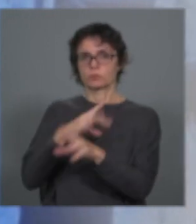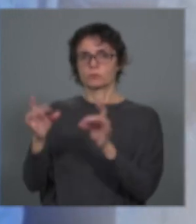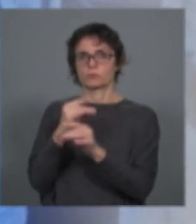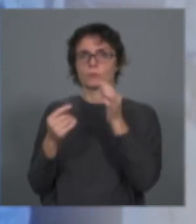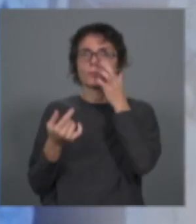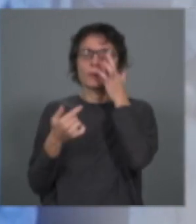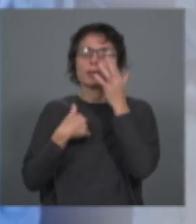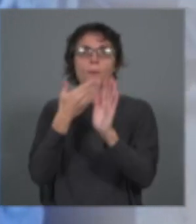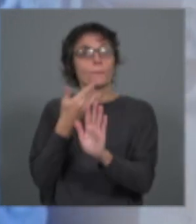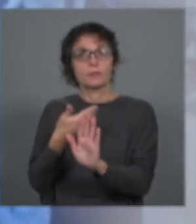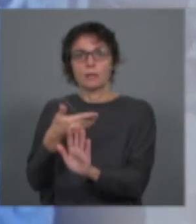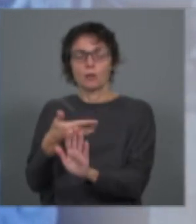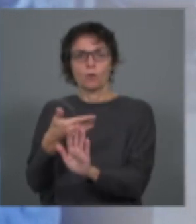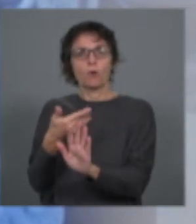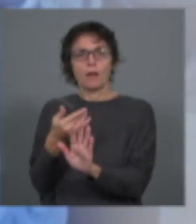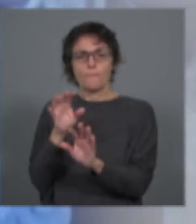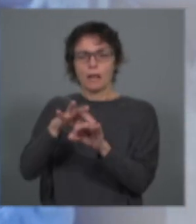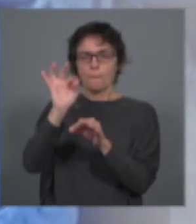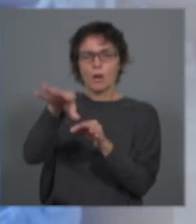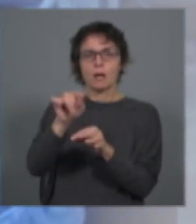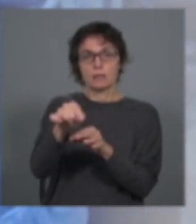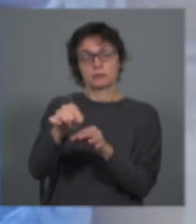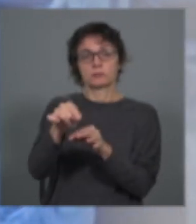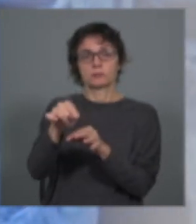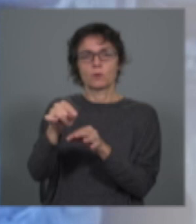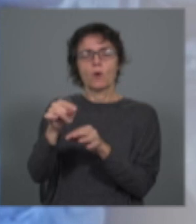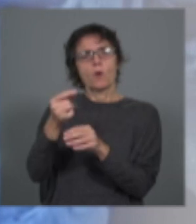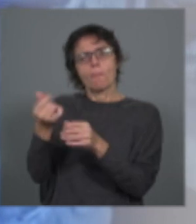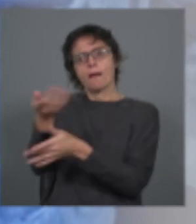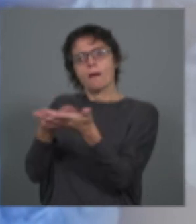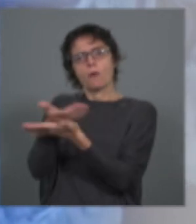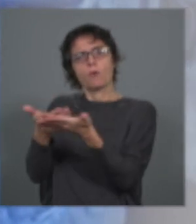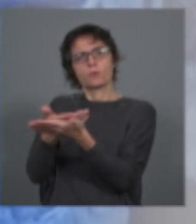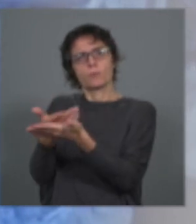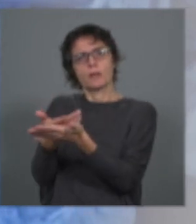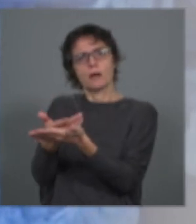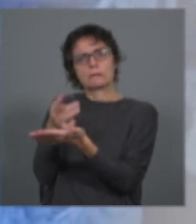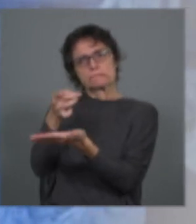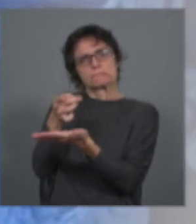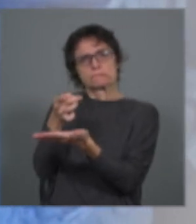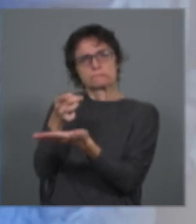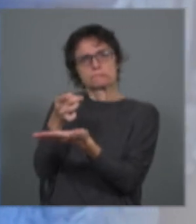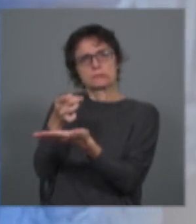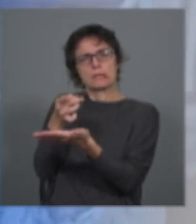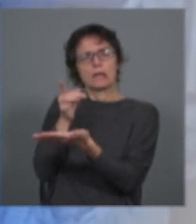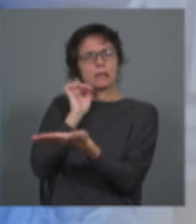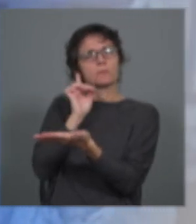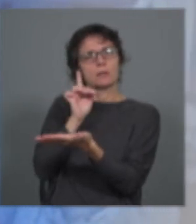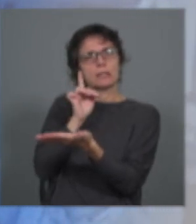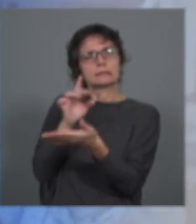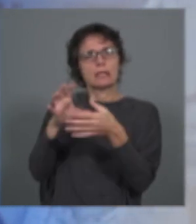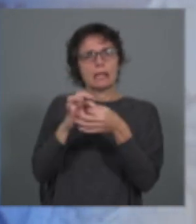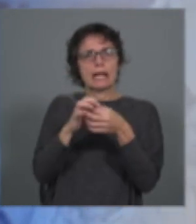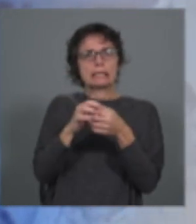nossa conversa, que é a relevância da economia em todas as decisões políticas e sociais de combate à